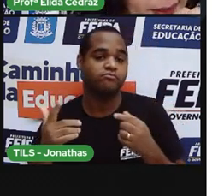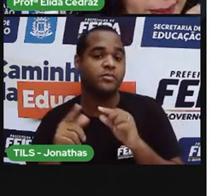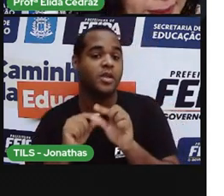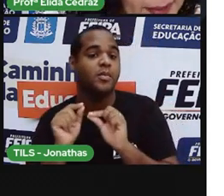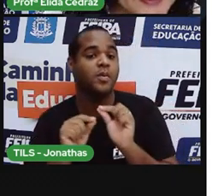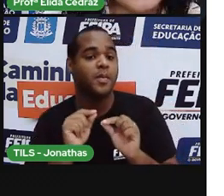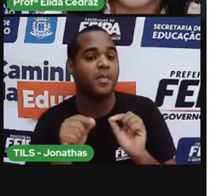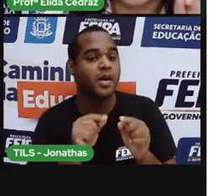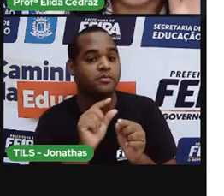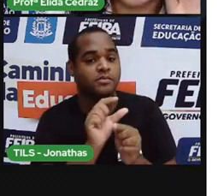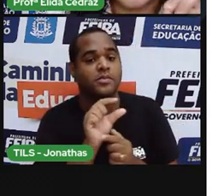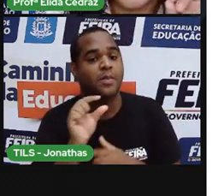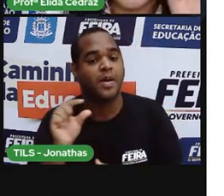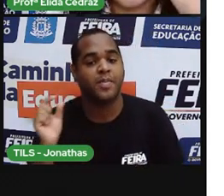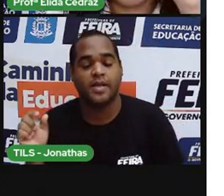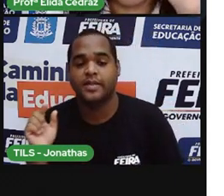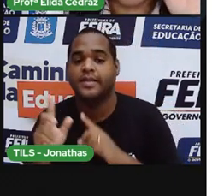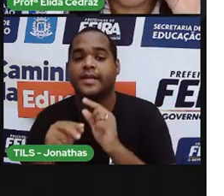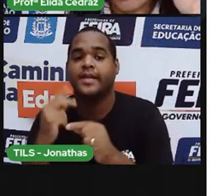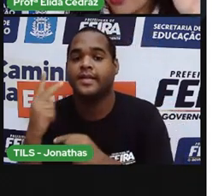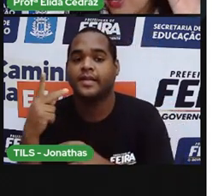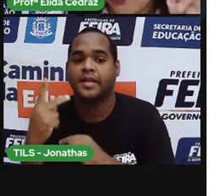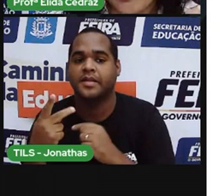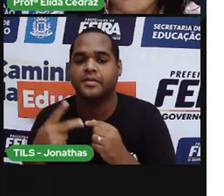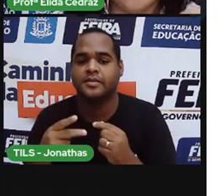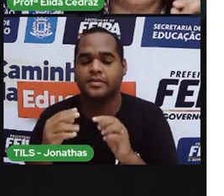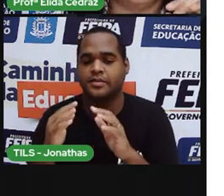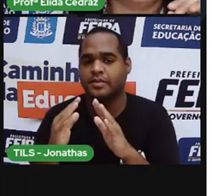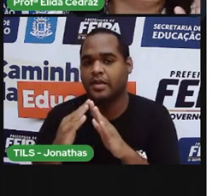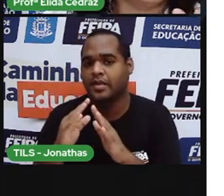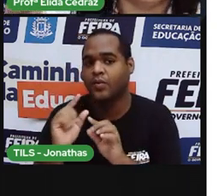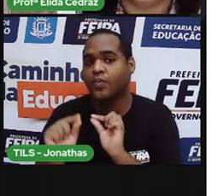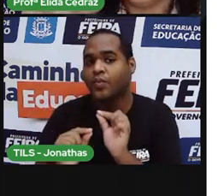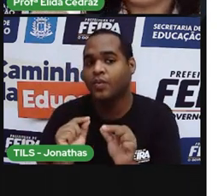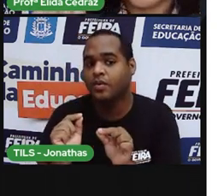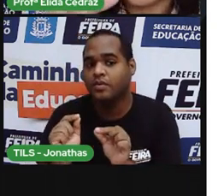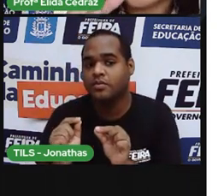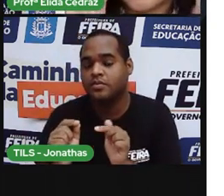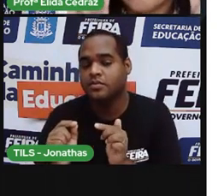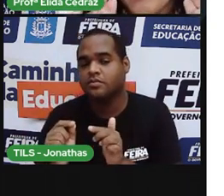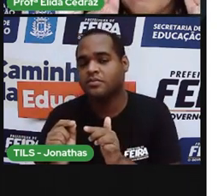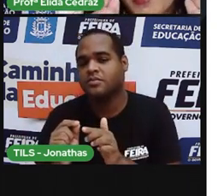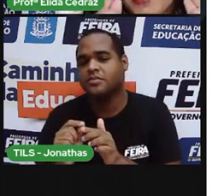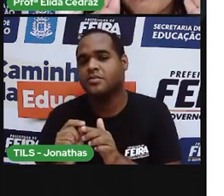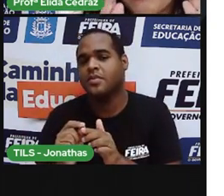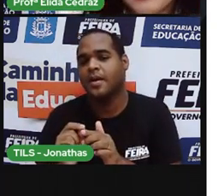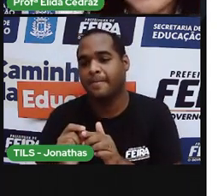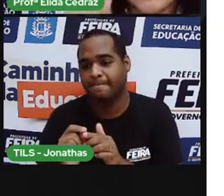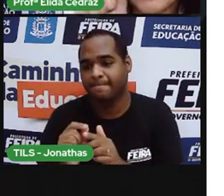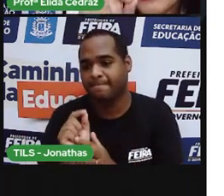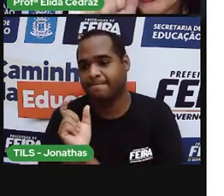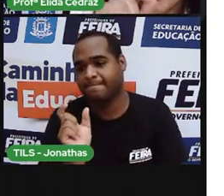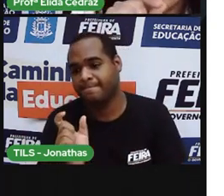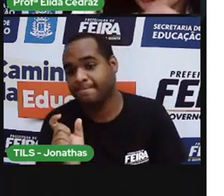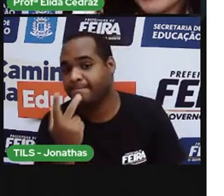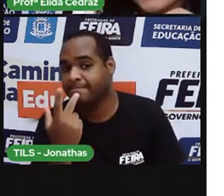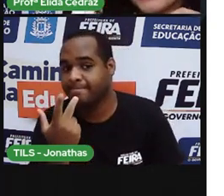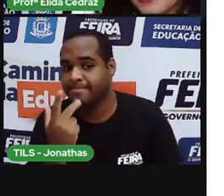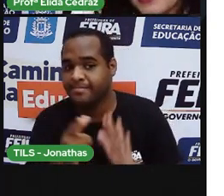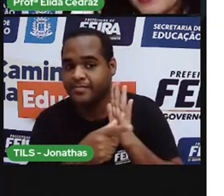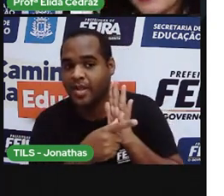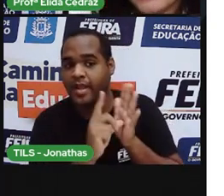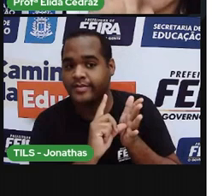Não. Dele mora um. tem uma palavrinha antes